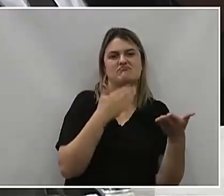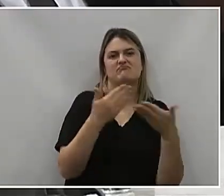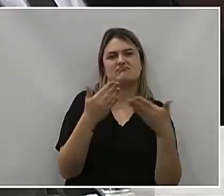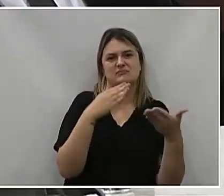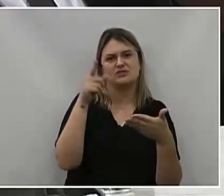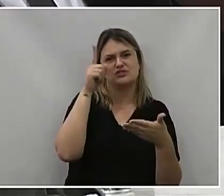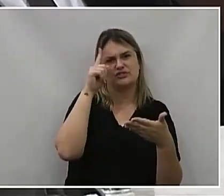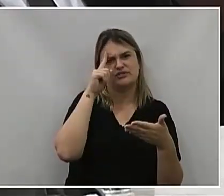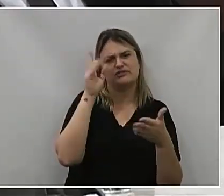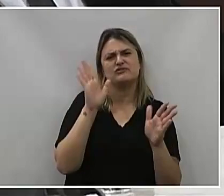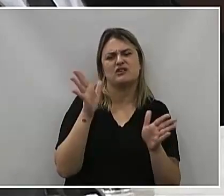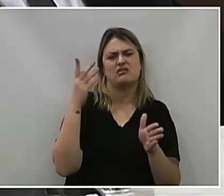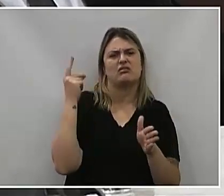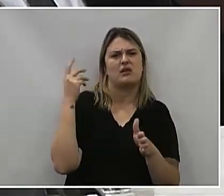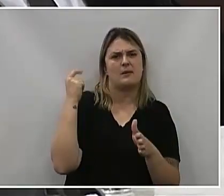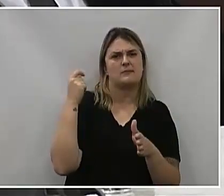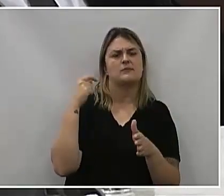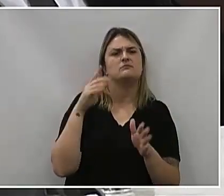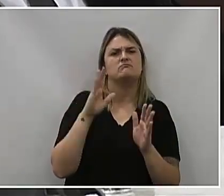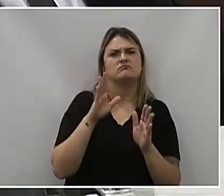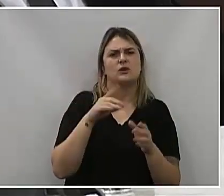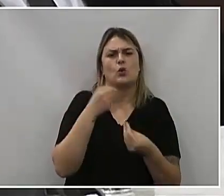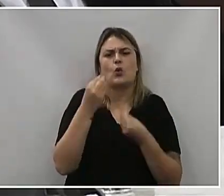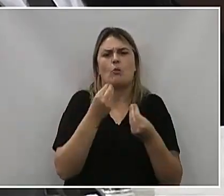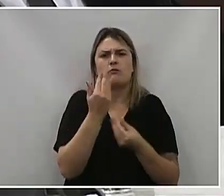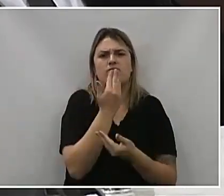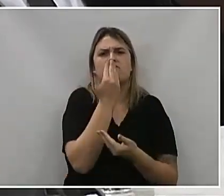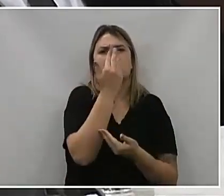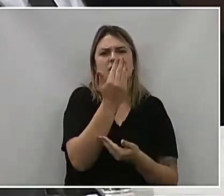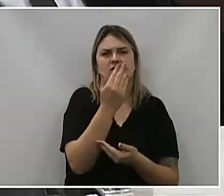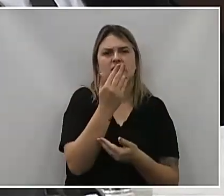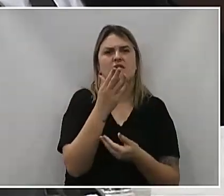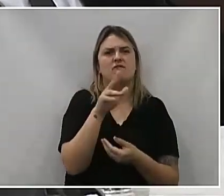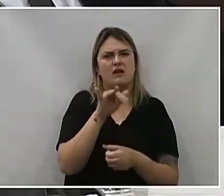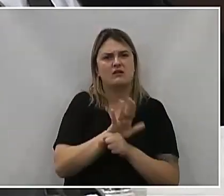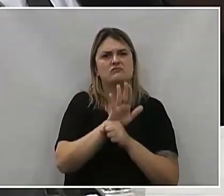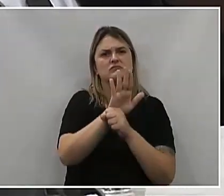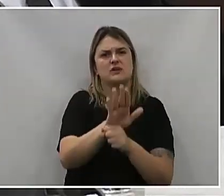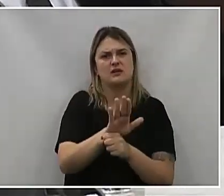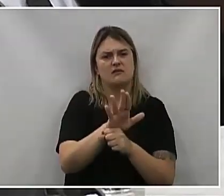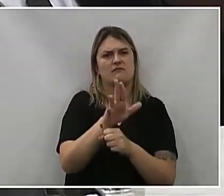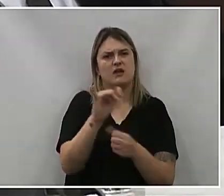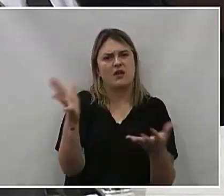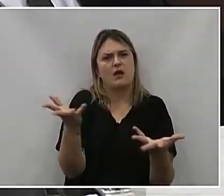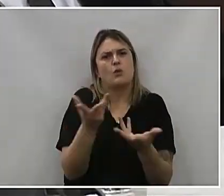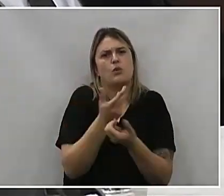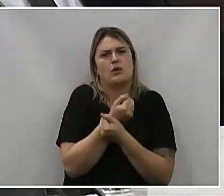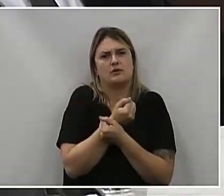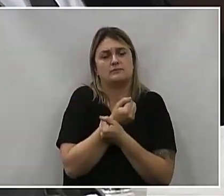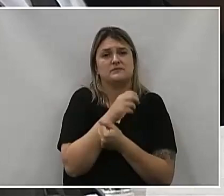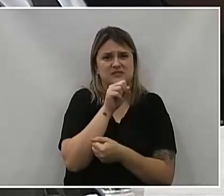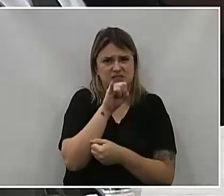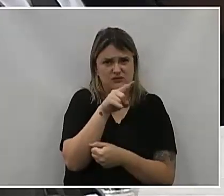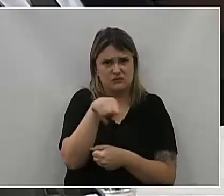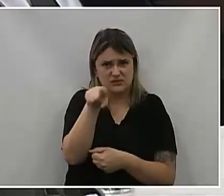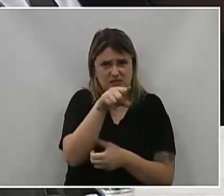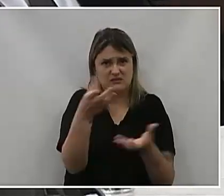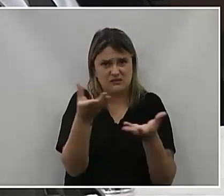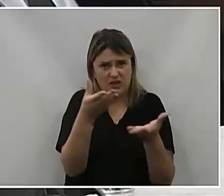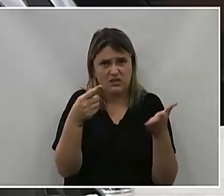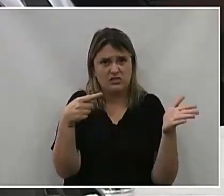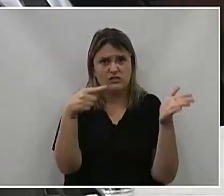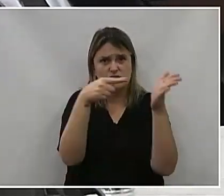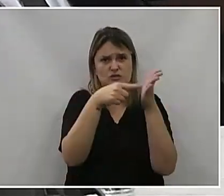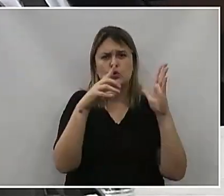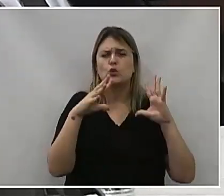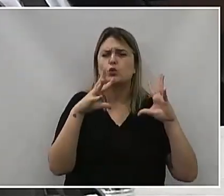dia a dia há muito tempo, que estão ali no combate, que estão ali para auxiliar, que estão para acolher. Se vocês quiserem